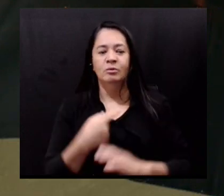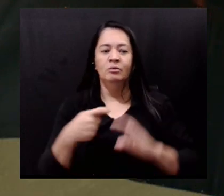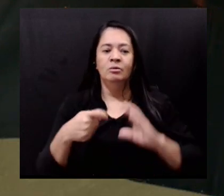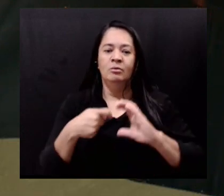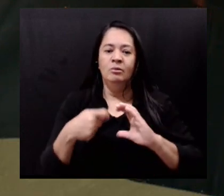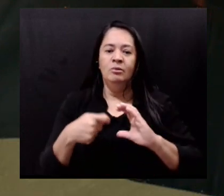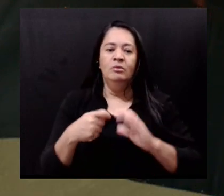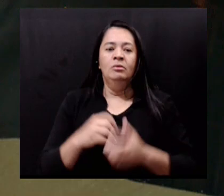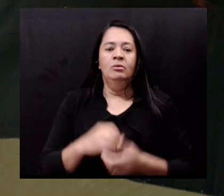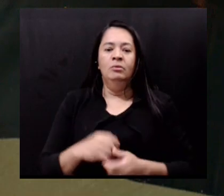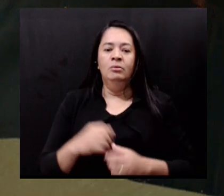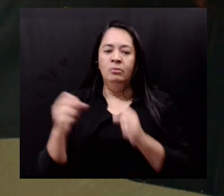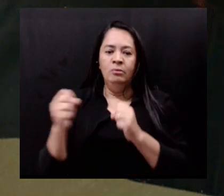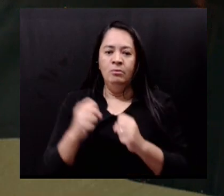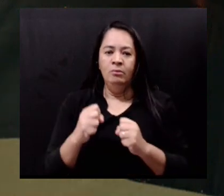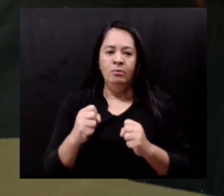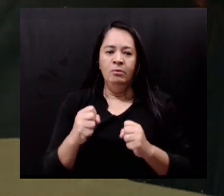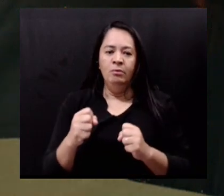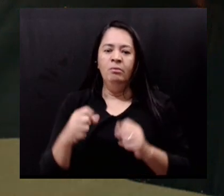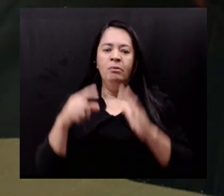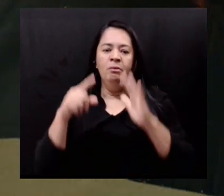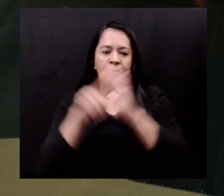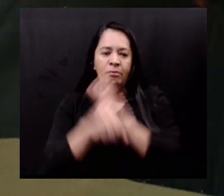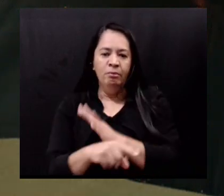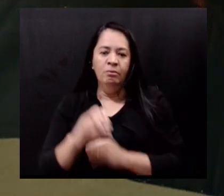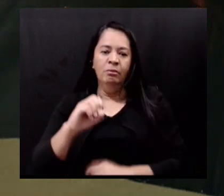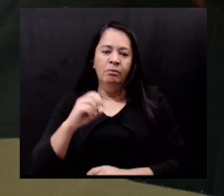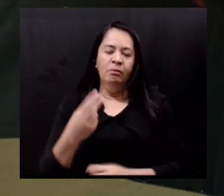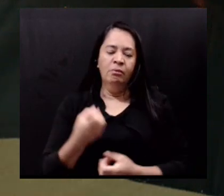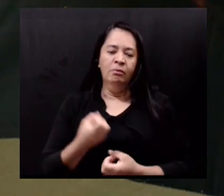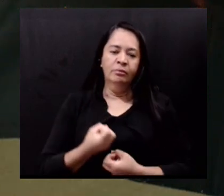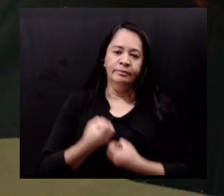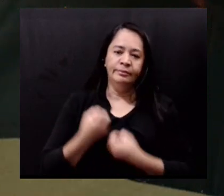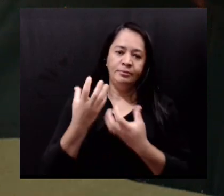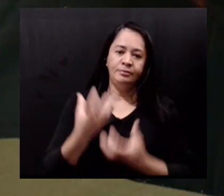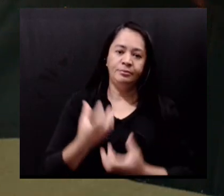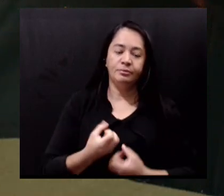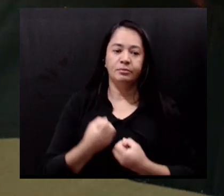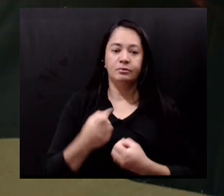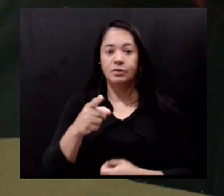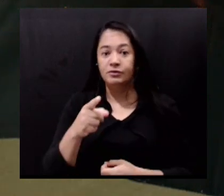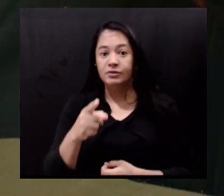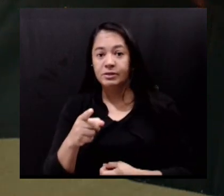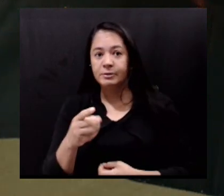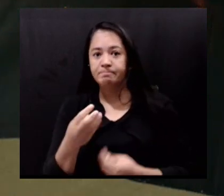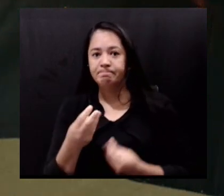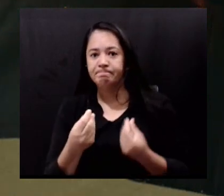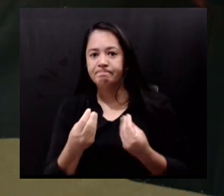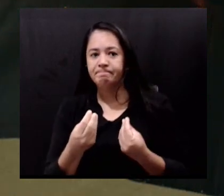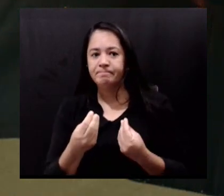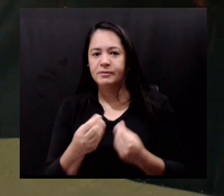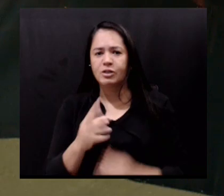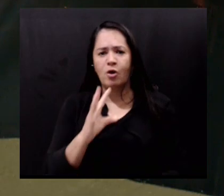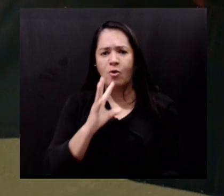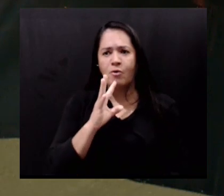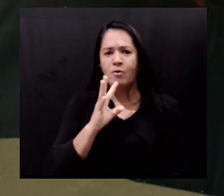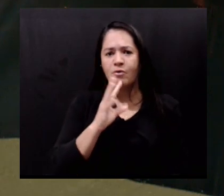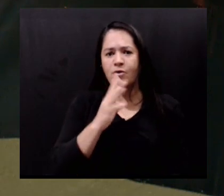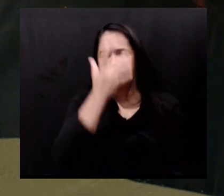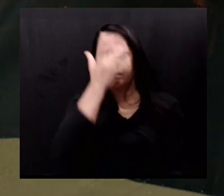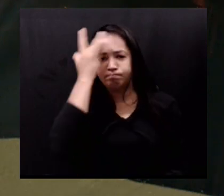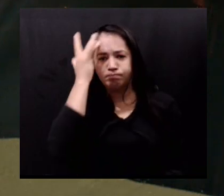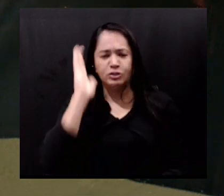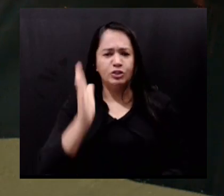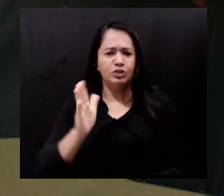a sua pergunta ou então o seu depoimento, né. Você tem aí alguém que você conhece que já sofreu por